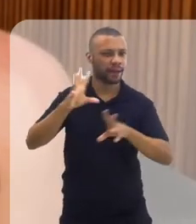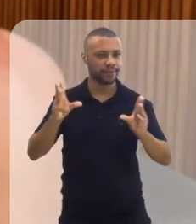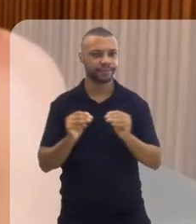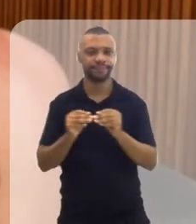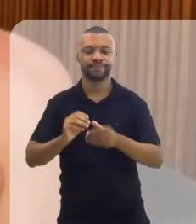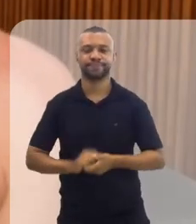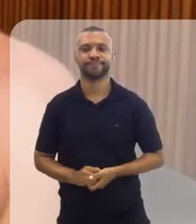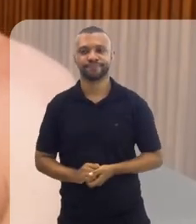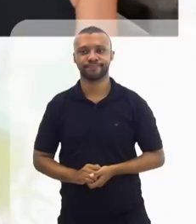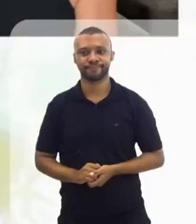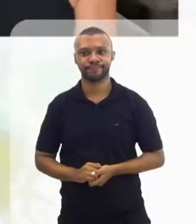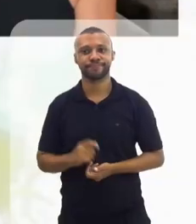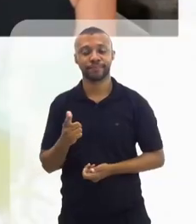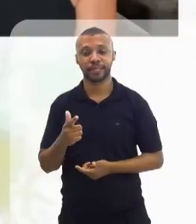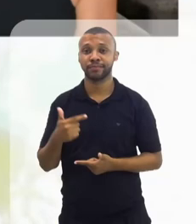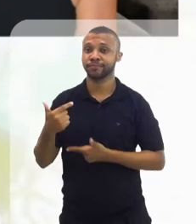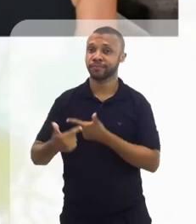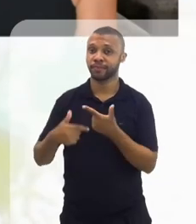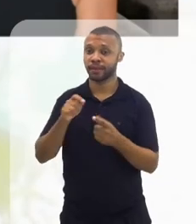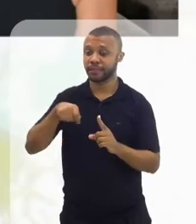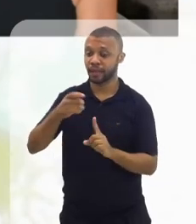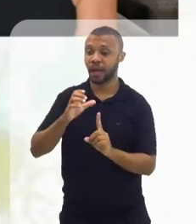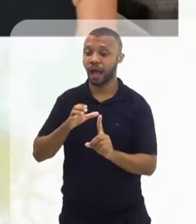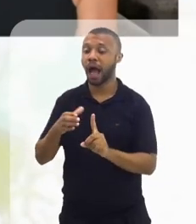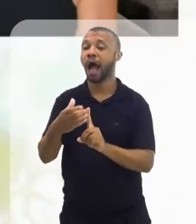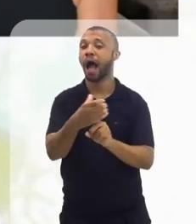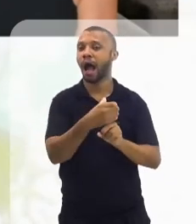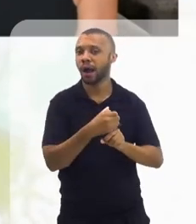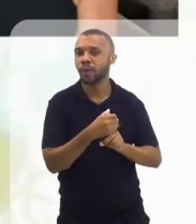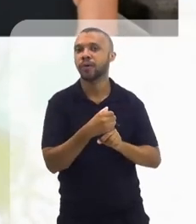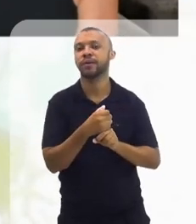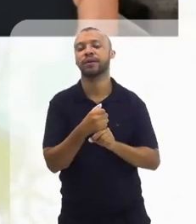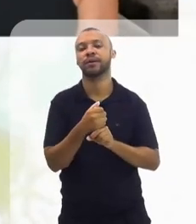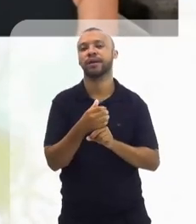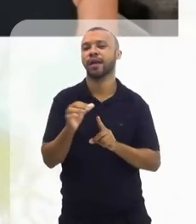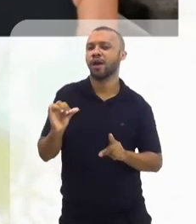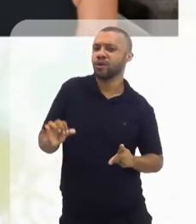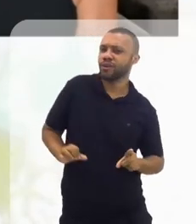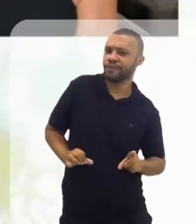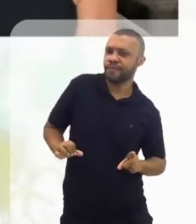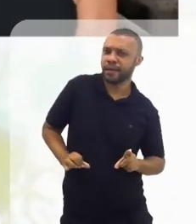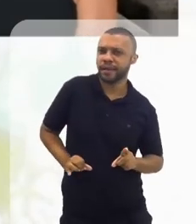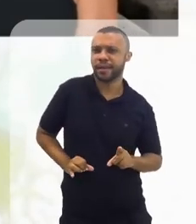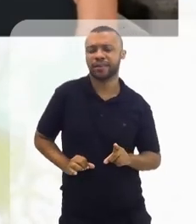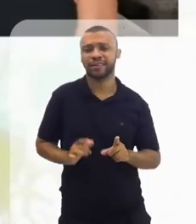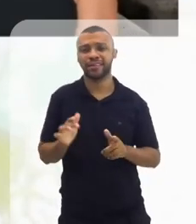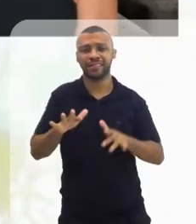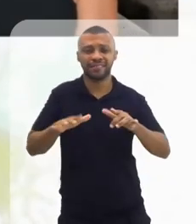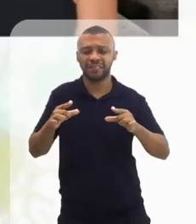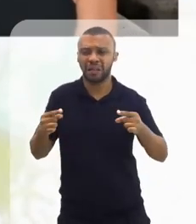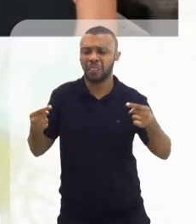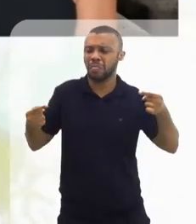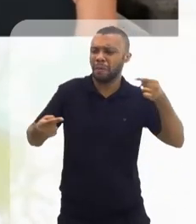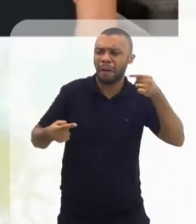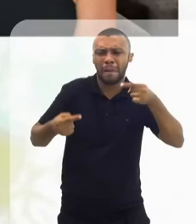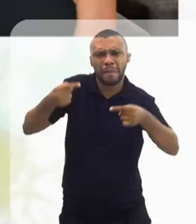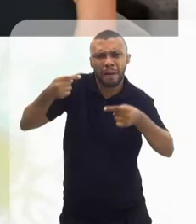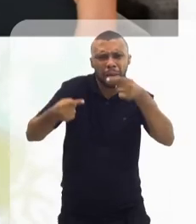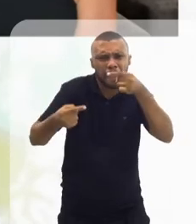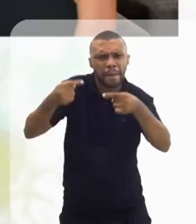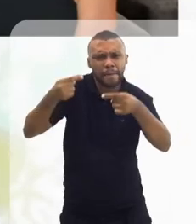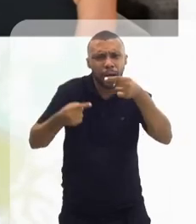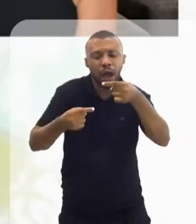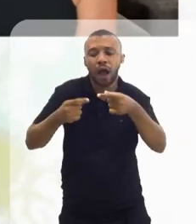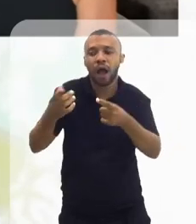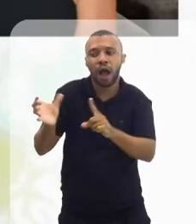minha mensagem. Oh, Mara, grande lição, acolher. A gente tem que acolher, acolher as dores, acolher tudo. Em vez de ficar